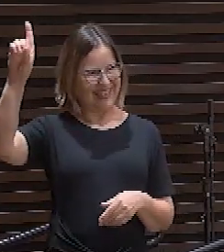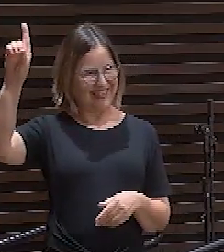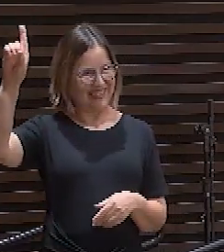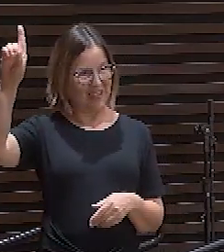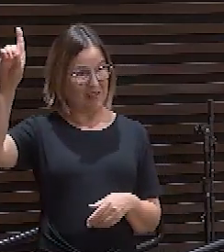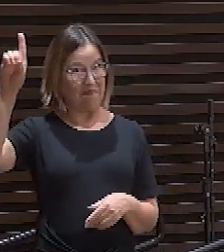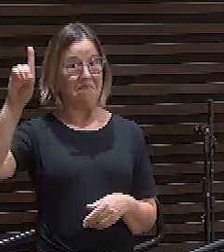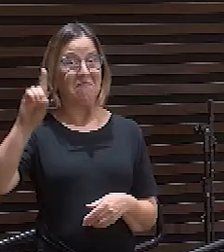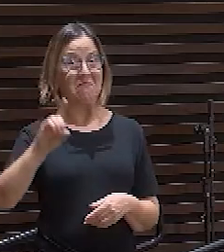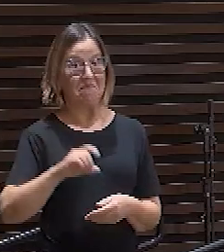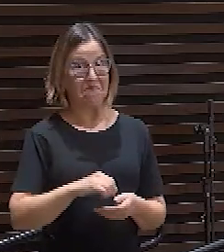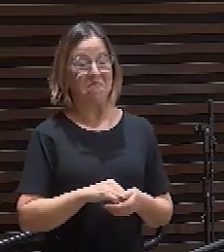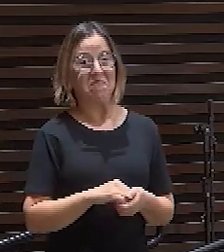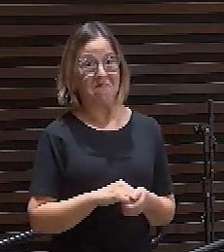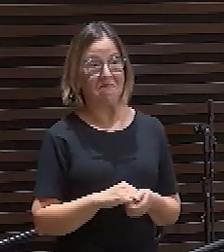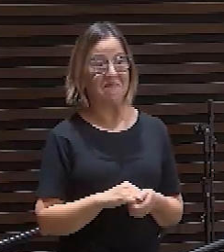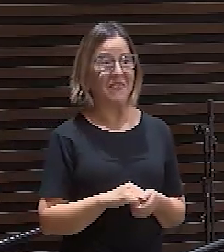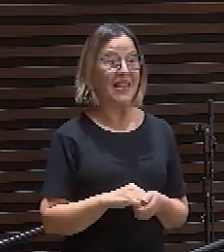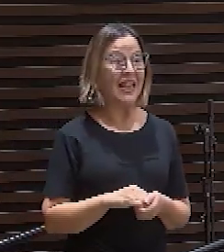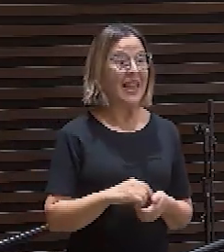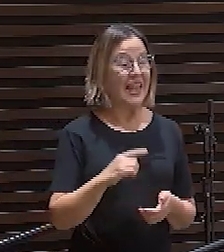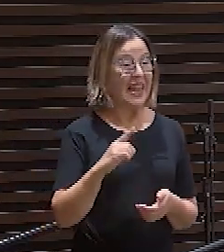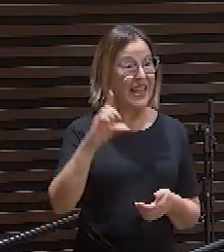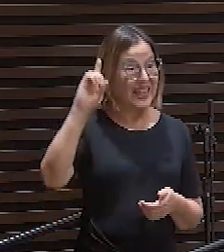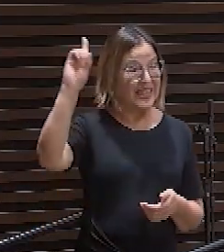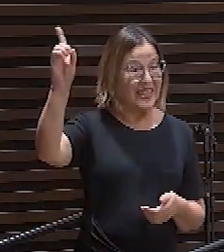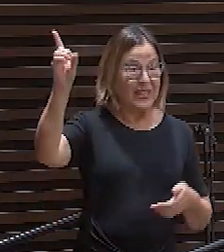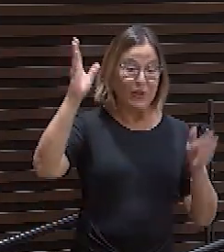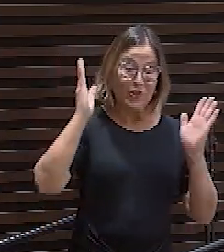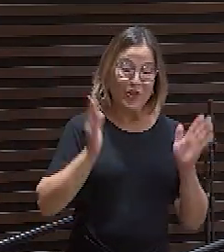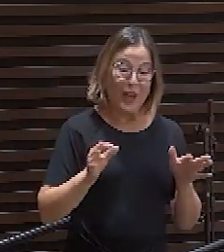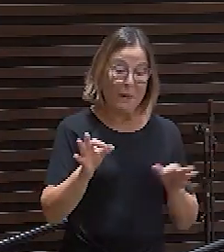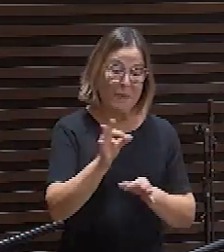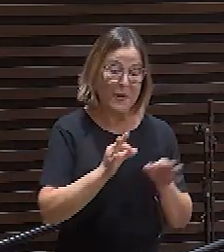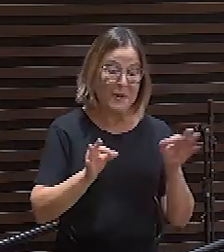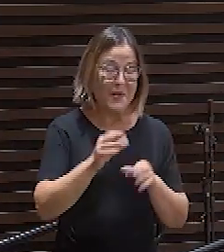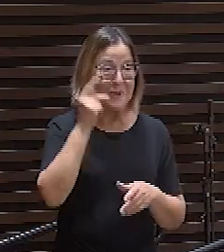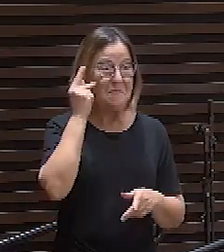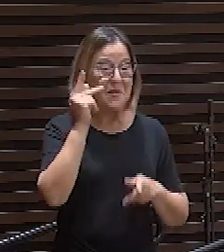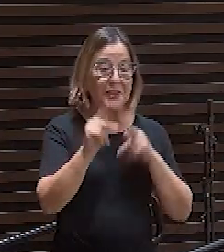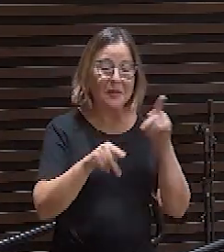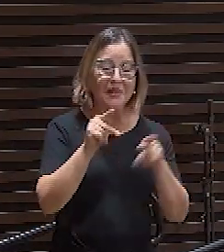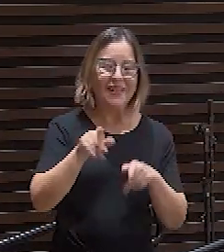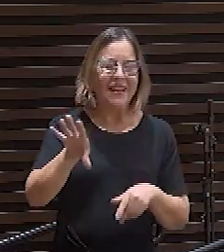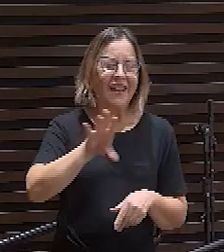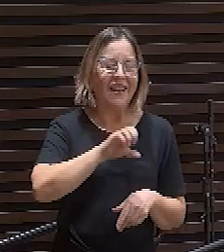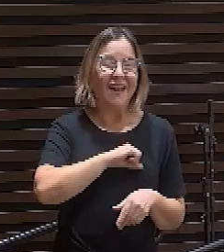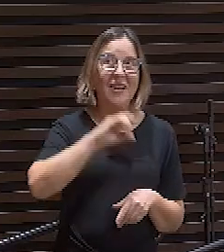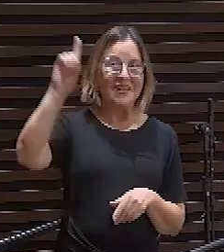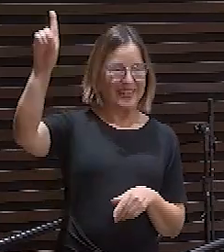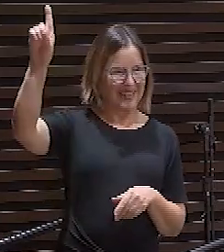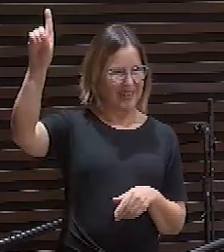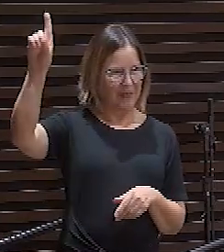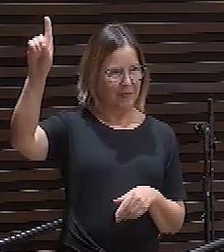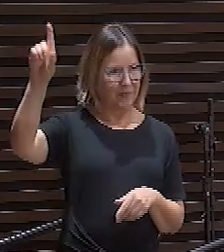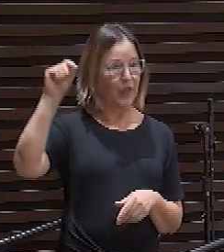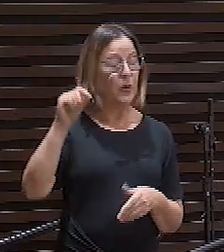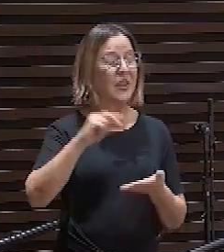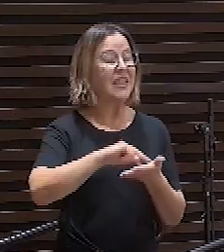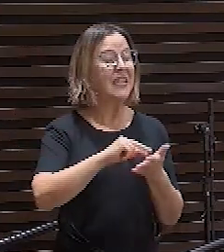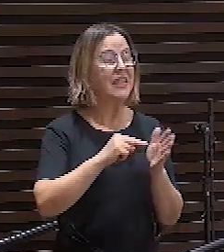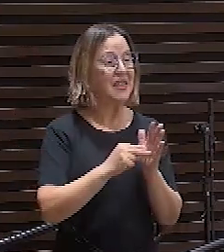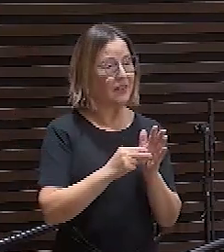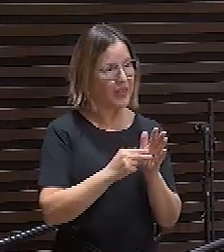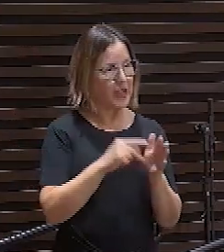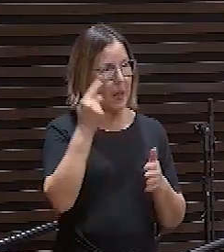Olha só o que Deus tem preparado para aqueles que o amam. O que significa para